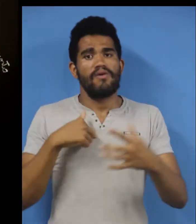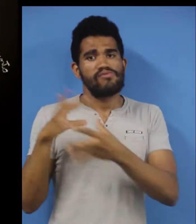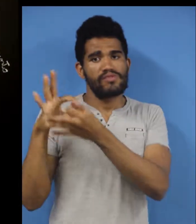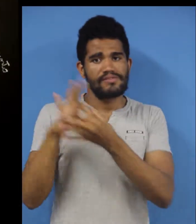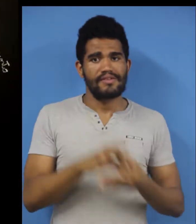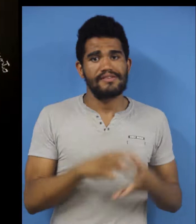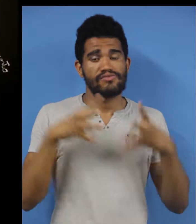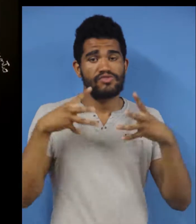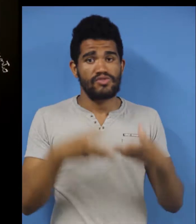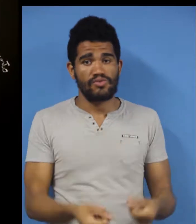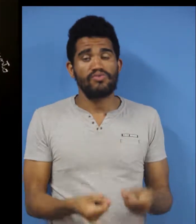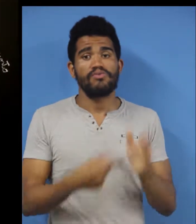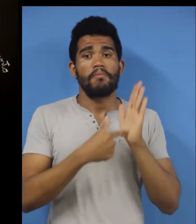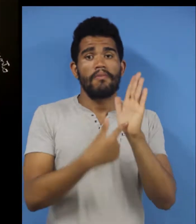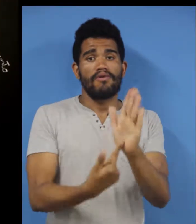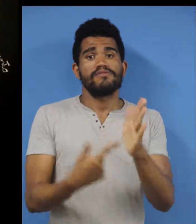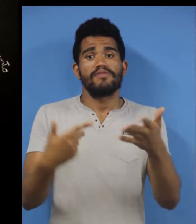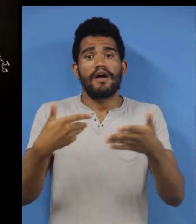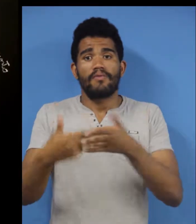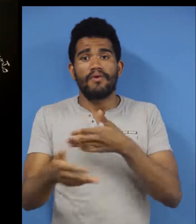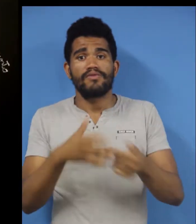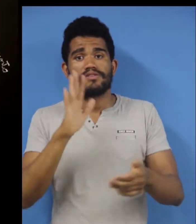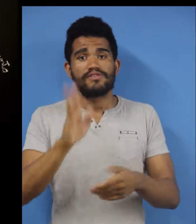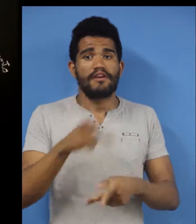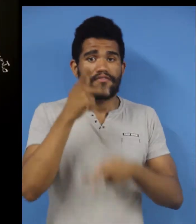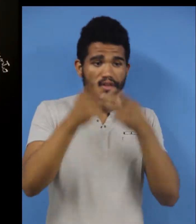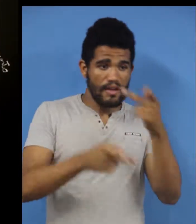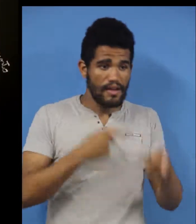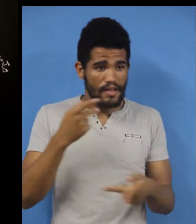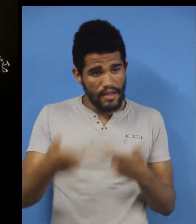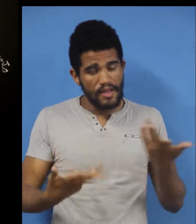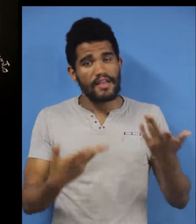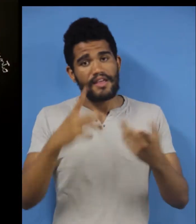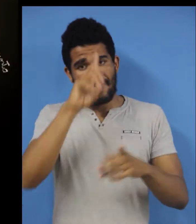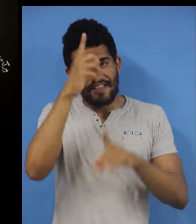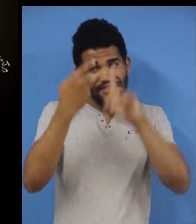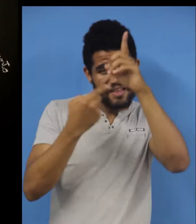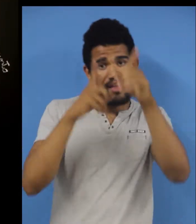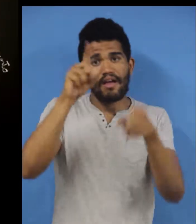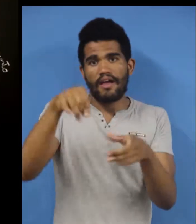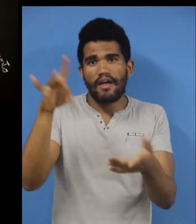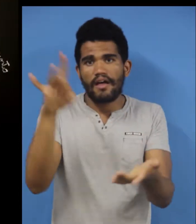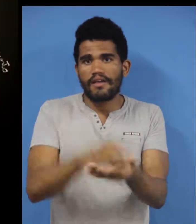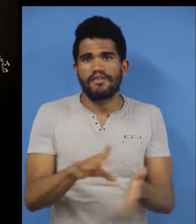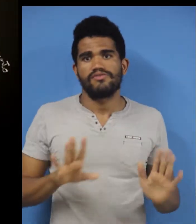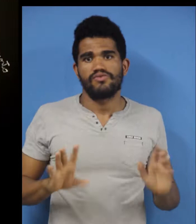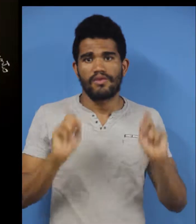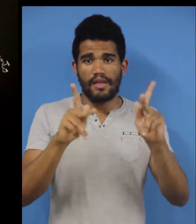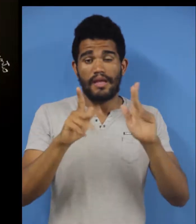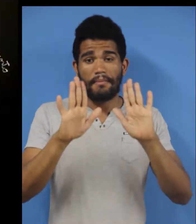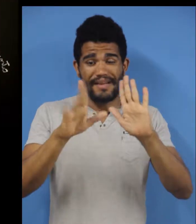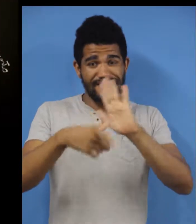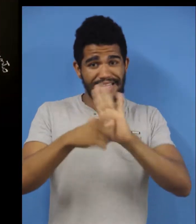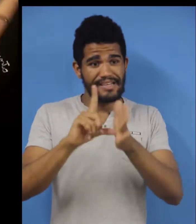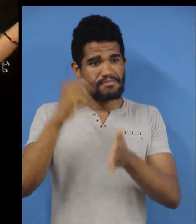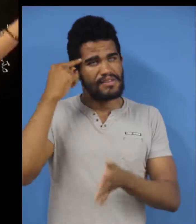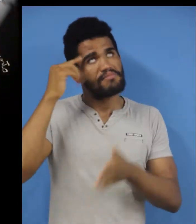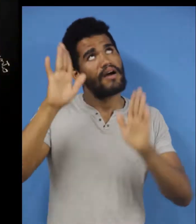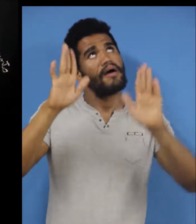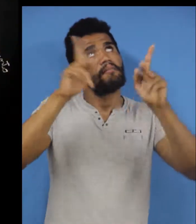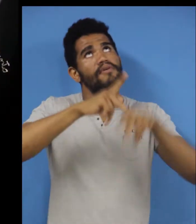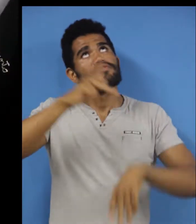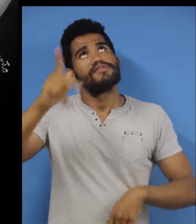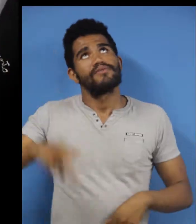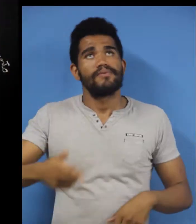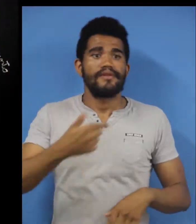faço contextualização, remeto a alguma coisa que eu já falei, encadeamento de ideias, é isso. E antes que você pense,